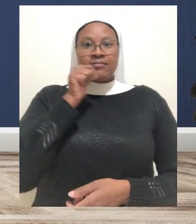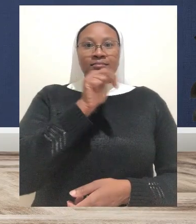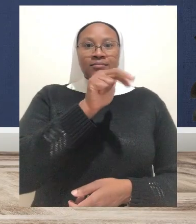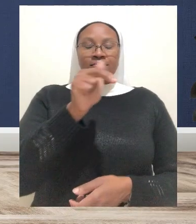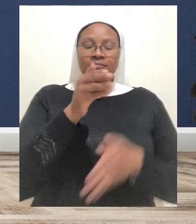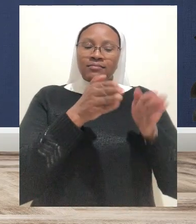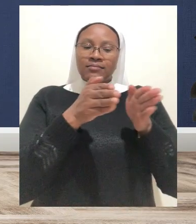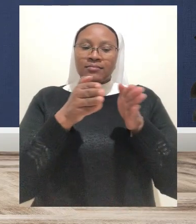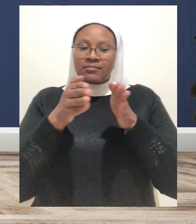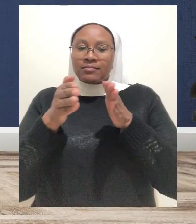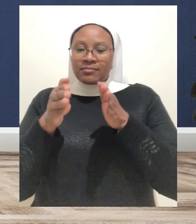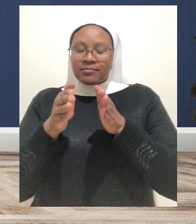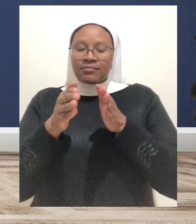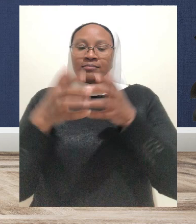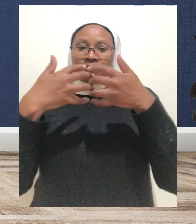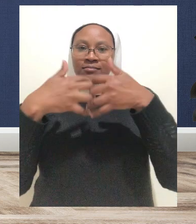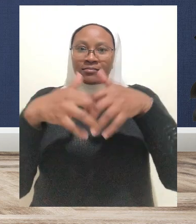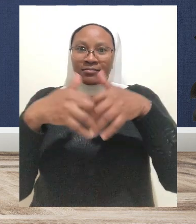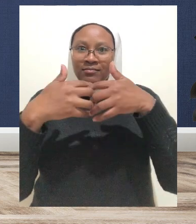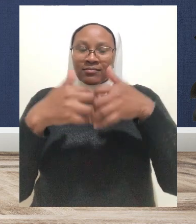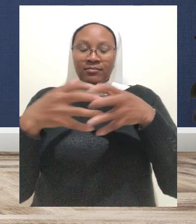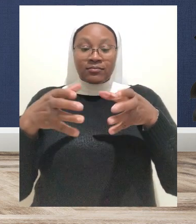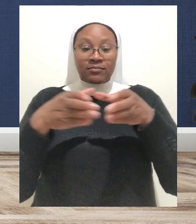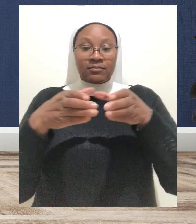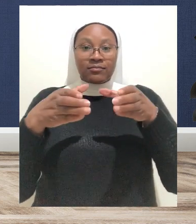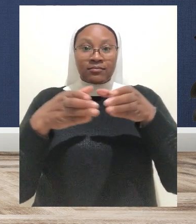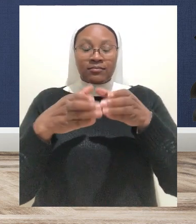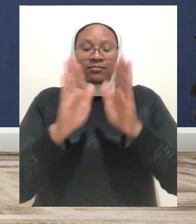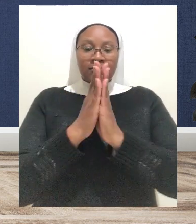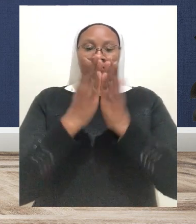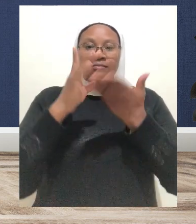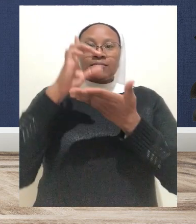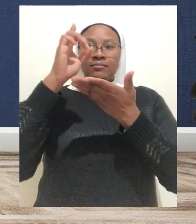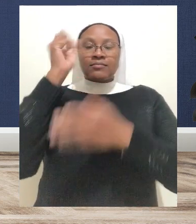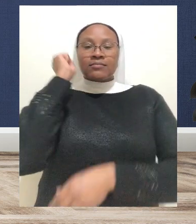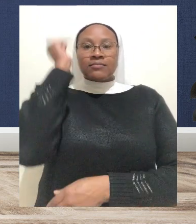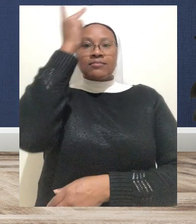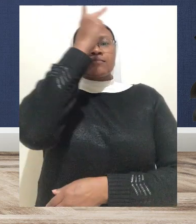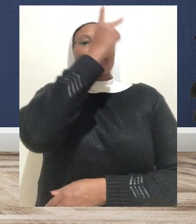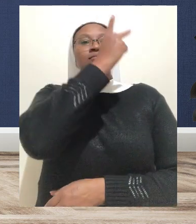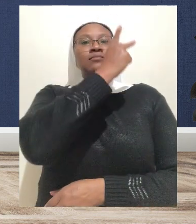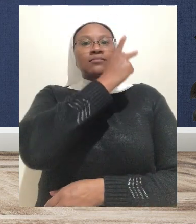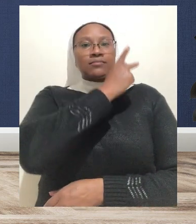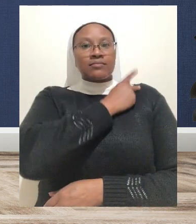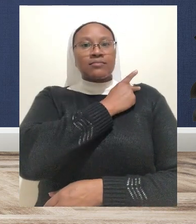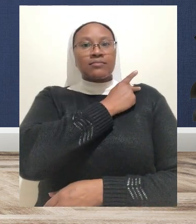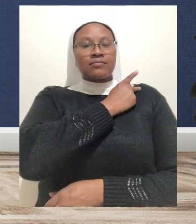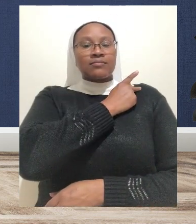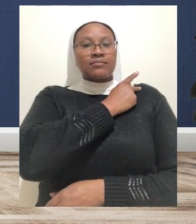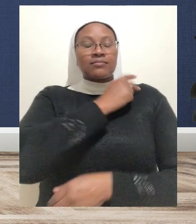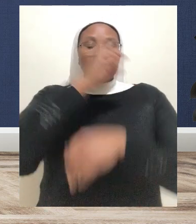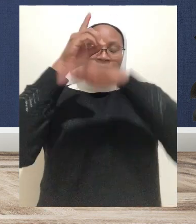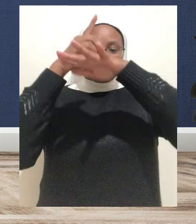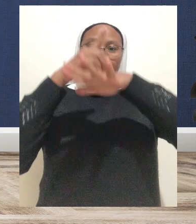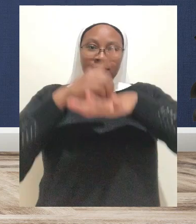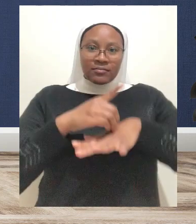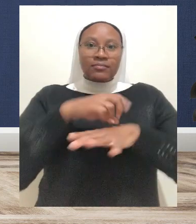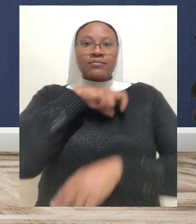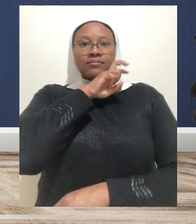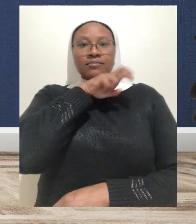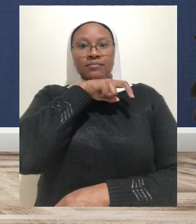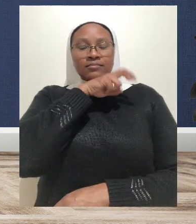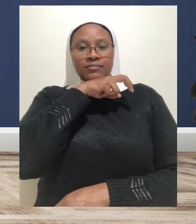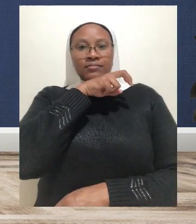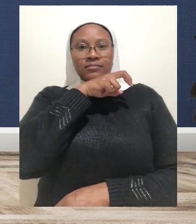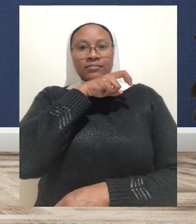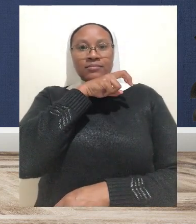Amados irmãos e irmãs que acompanham as reflexões do Grupo de Animação Bíblica Nossa Senhora Aparecida da